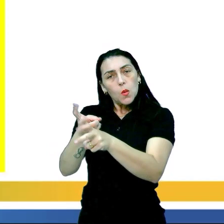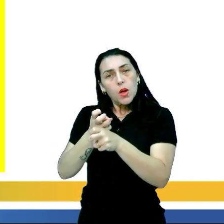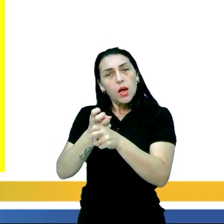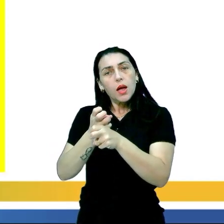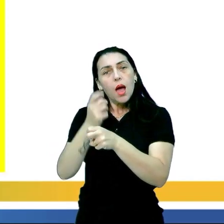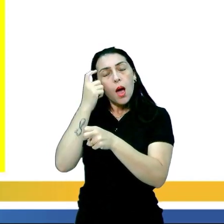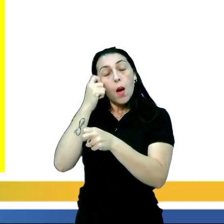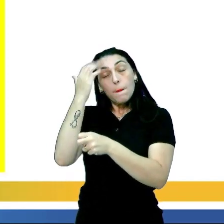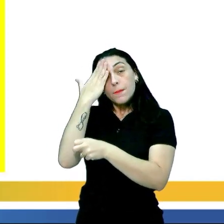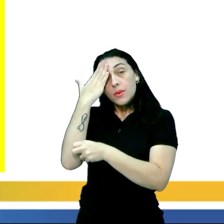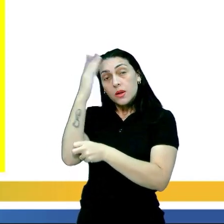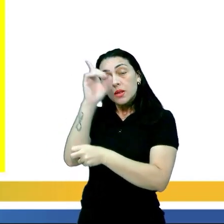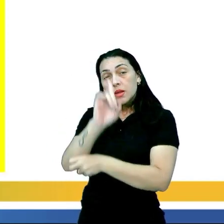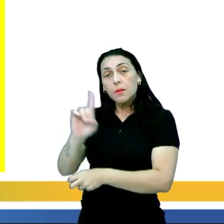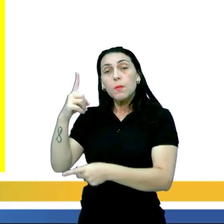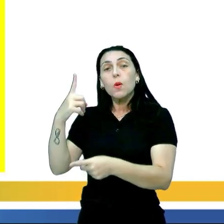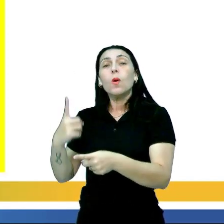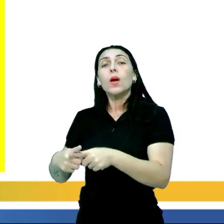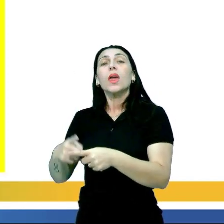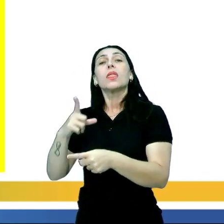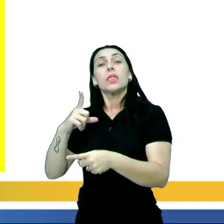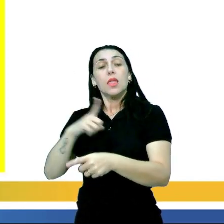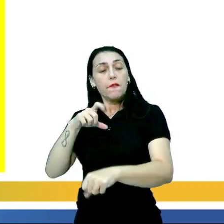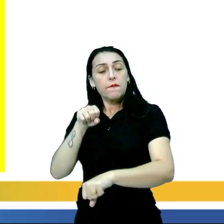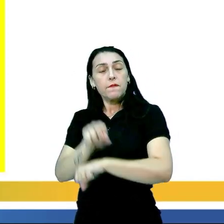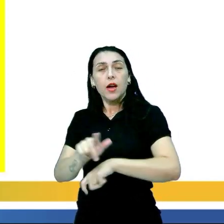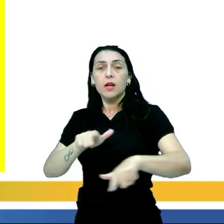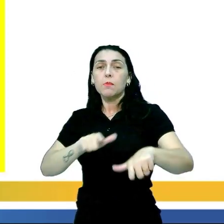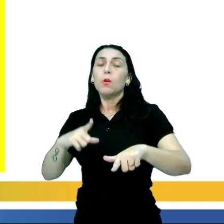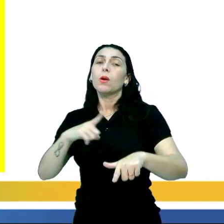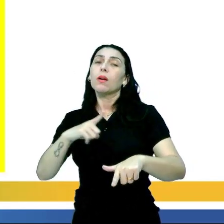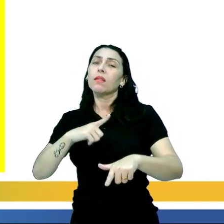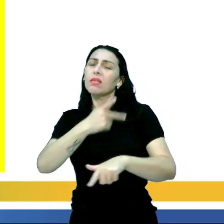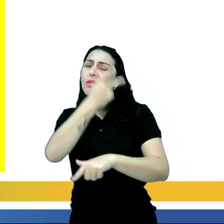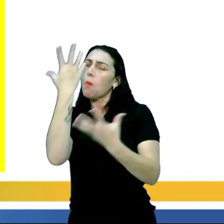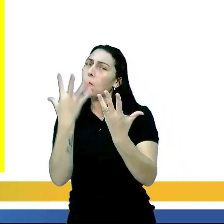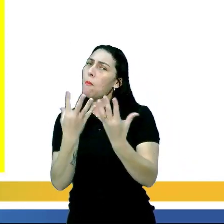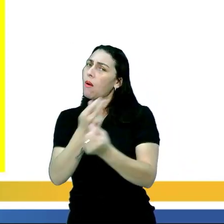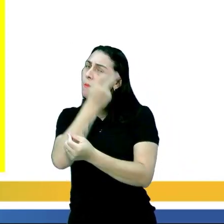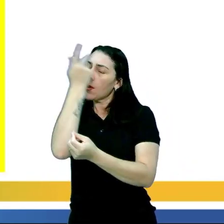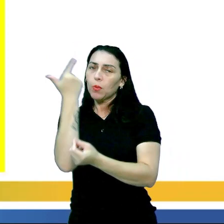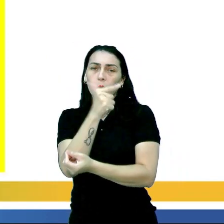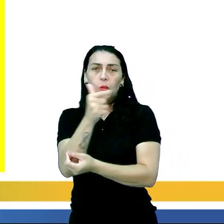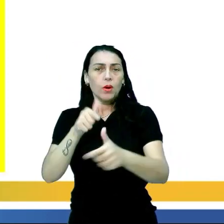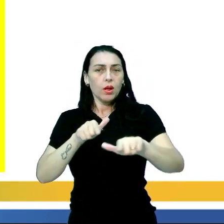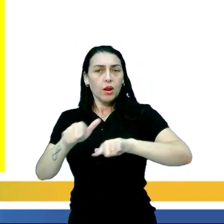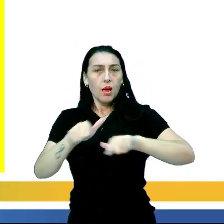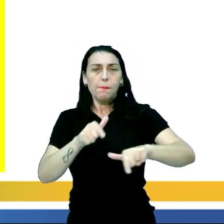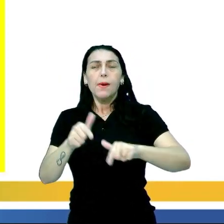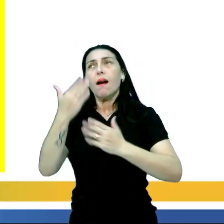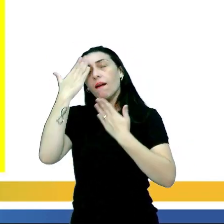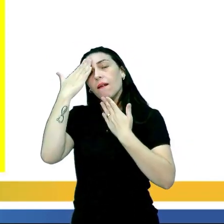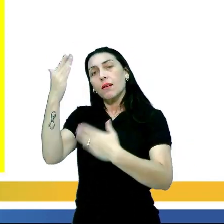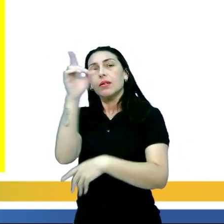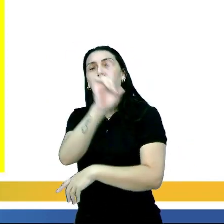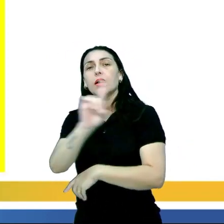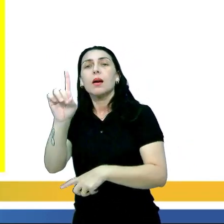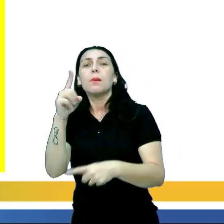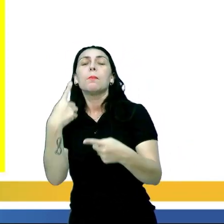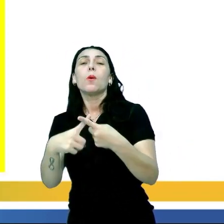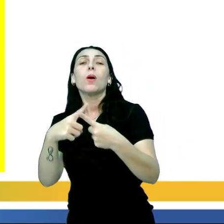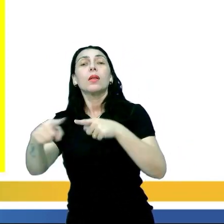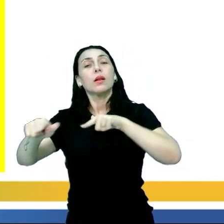dando graças a Deus porque está empregado, porque tem muita gente desempregada. Então, a gente acaba dando graças a Deus por